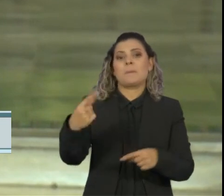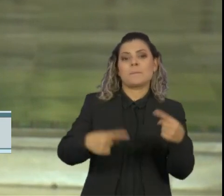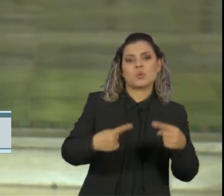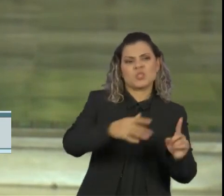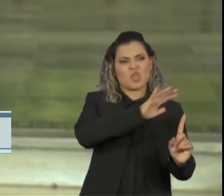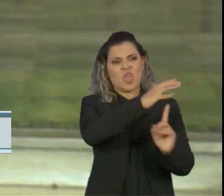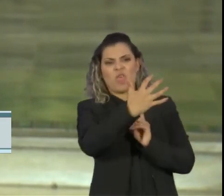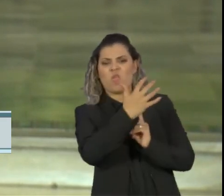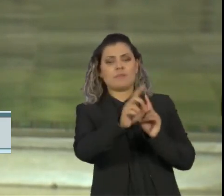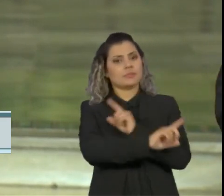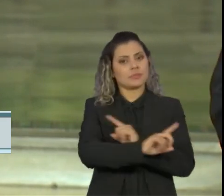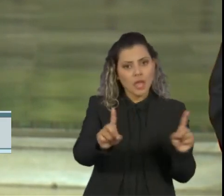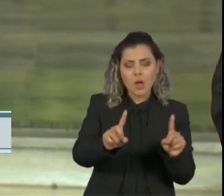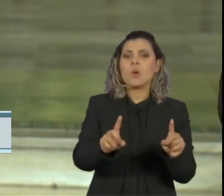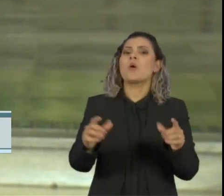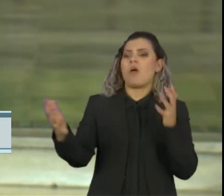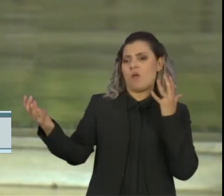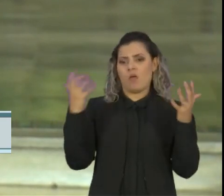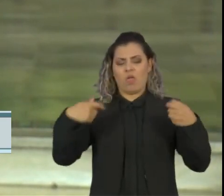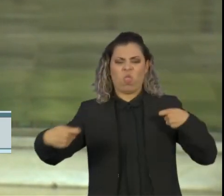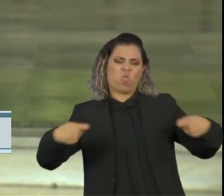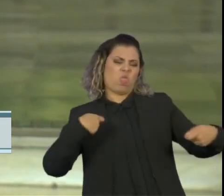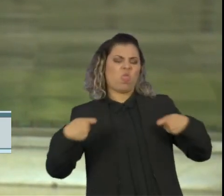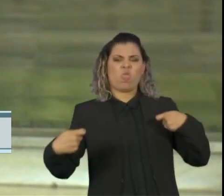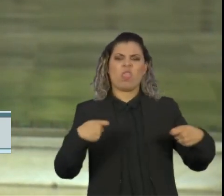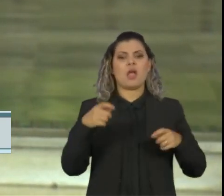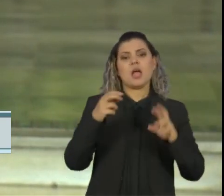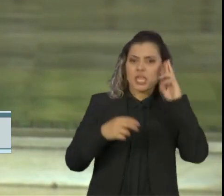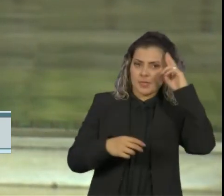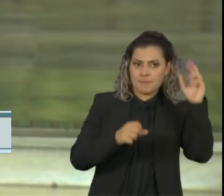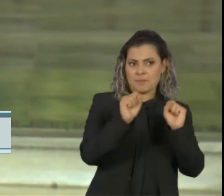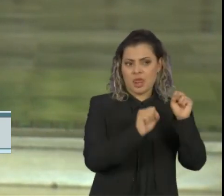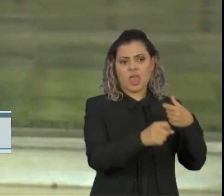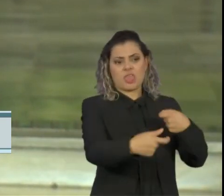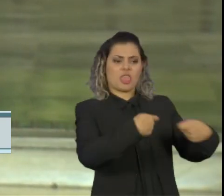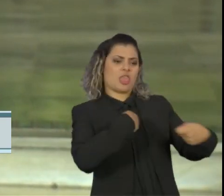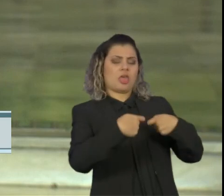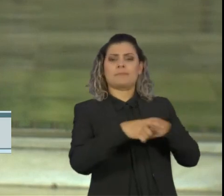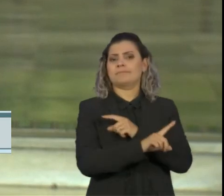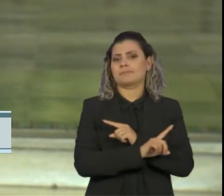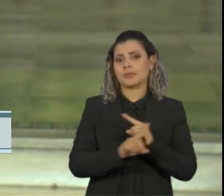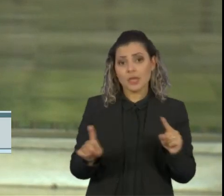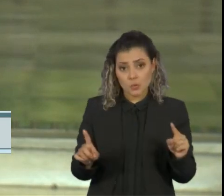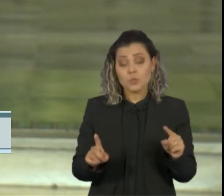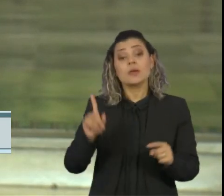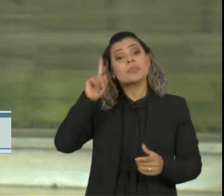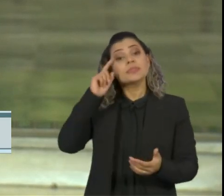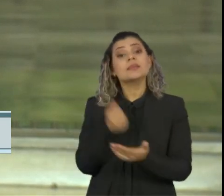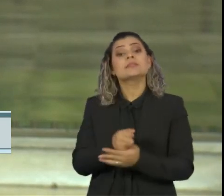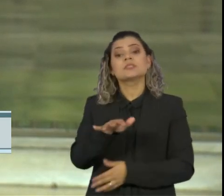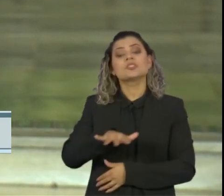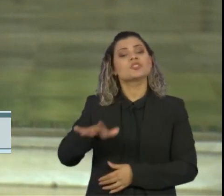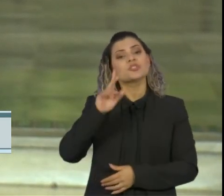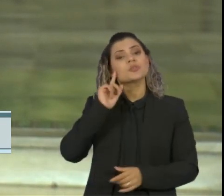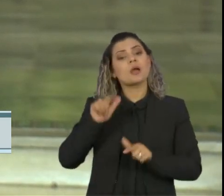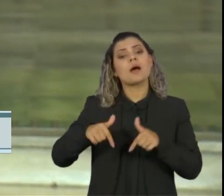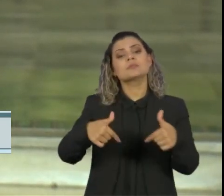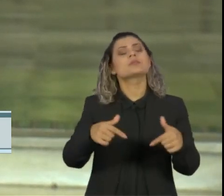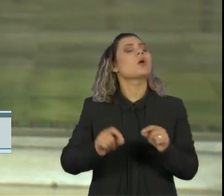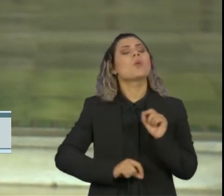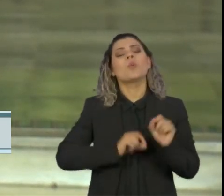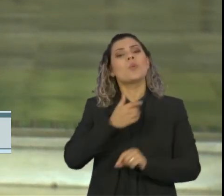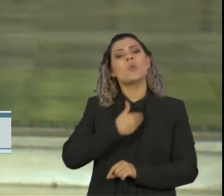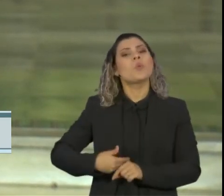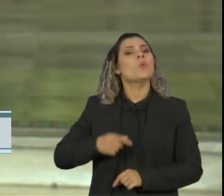vontade do governador, por pressão empresarial, econômica ou política. Quem determina todas as ações do governo de